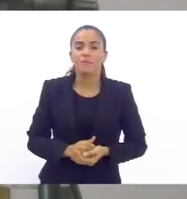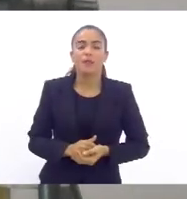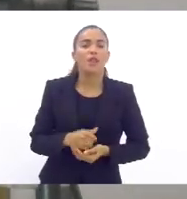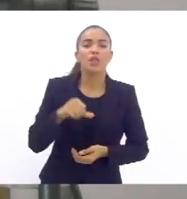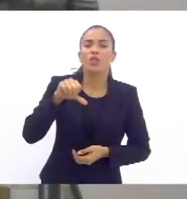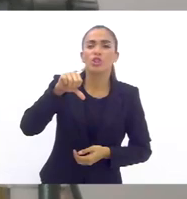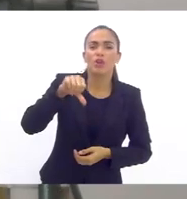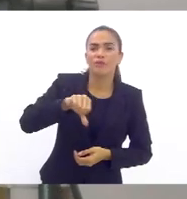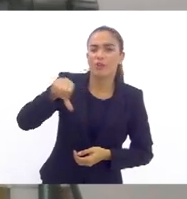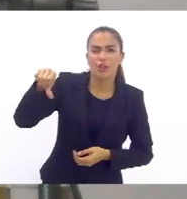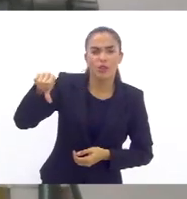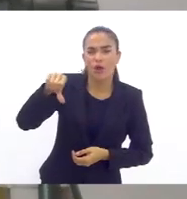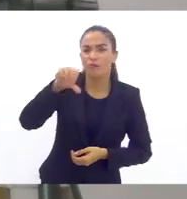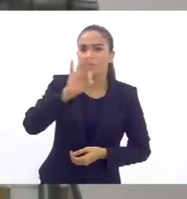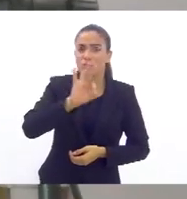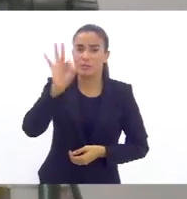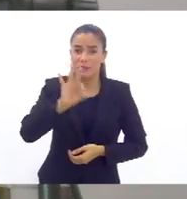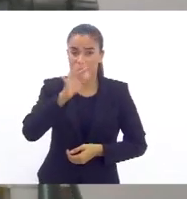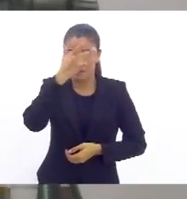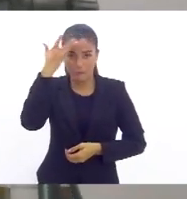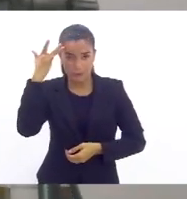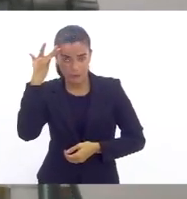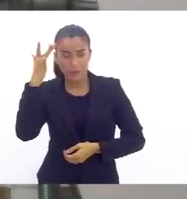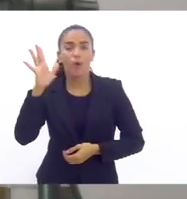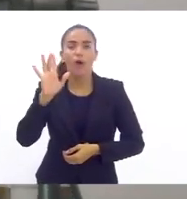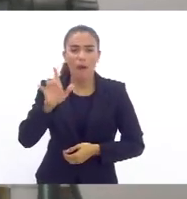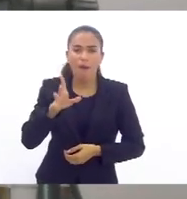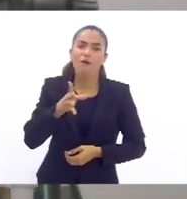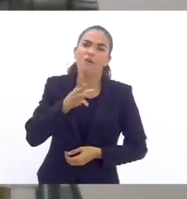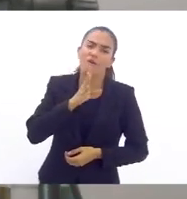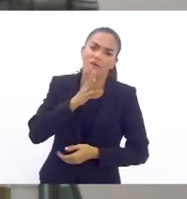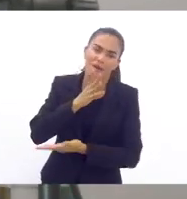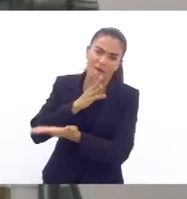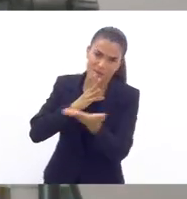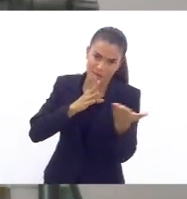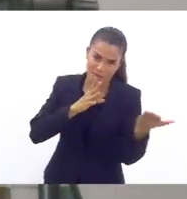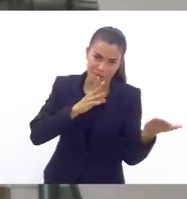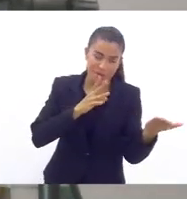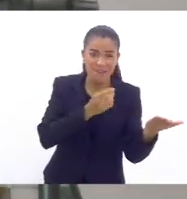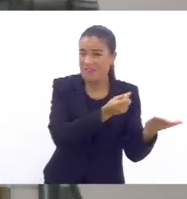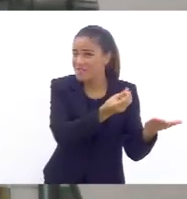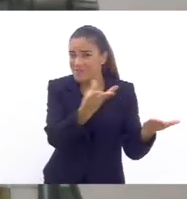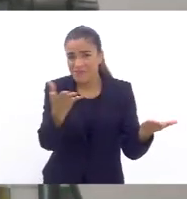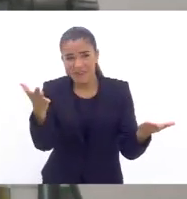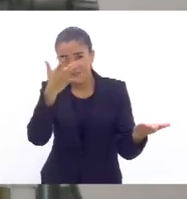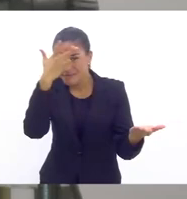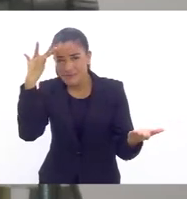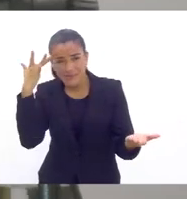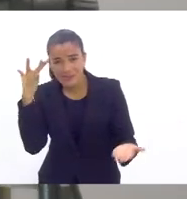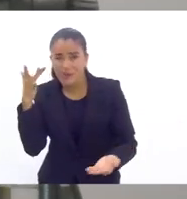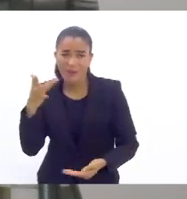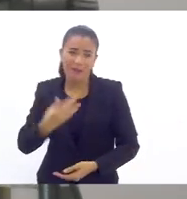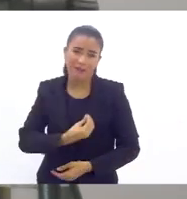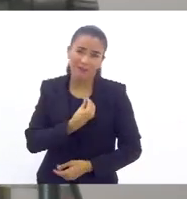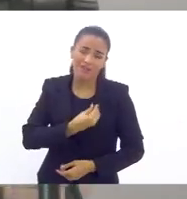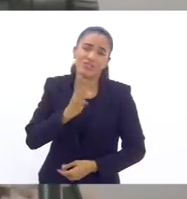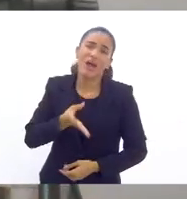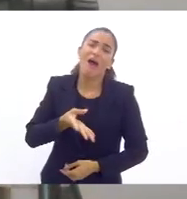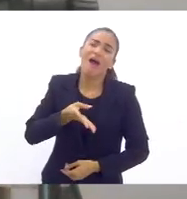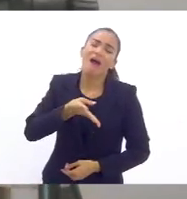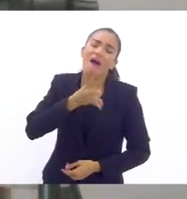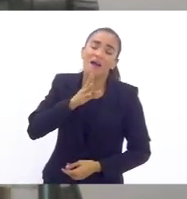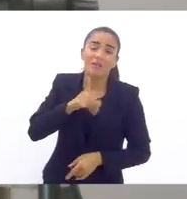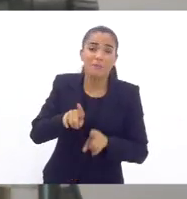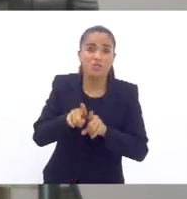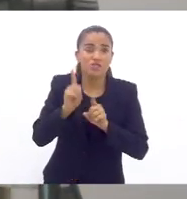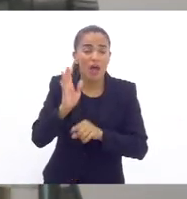99% das pessoas que estão aqui é conhecida várias das pessoas que estão aqui já participaram de várias outras audiências